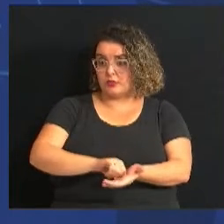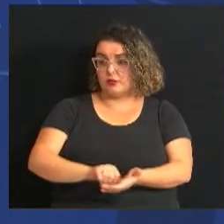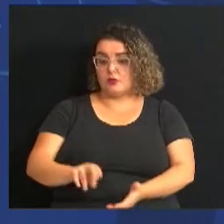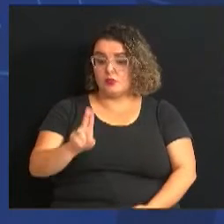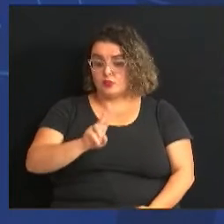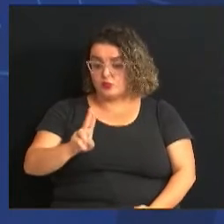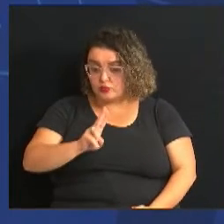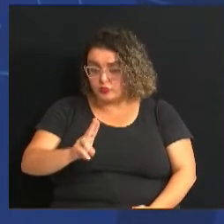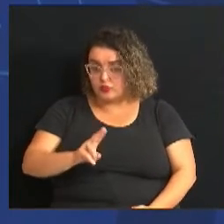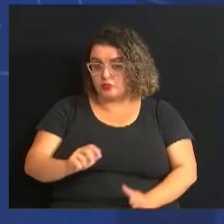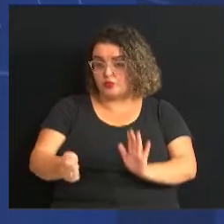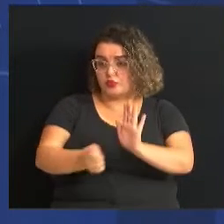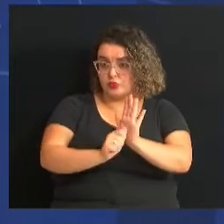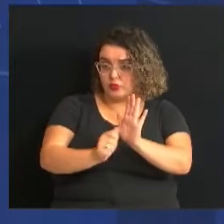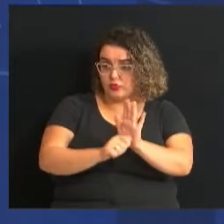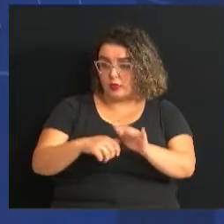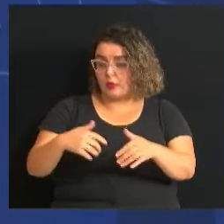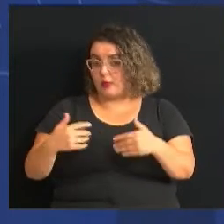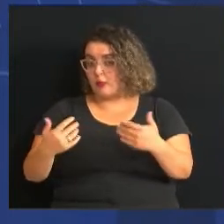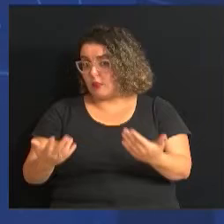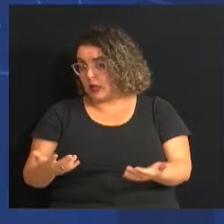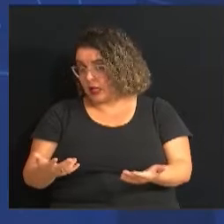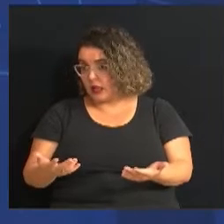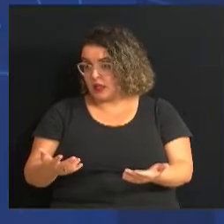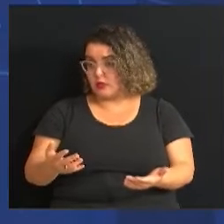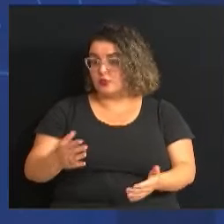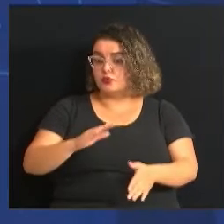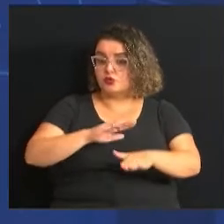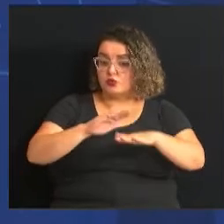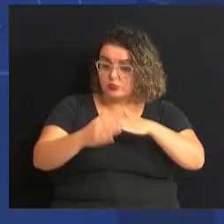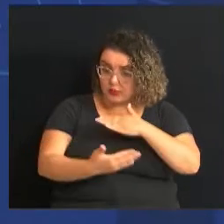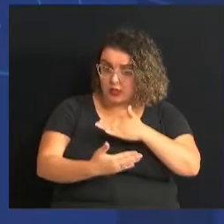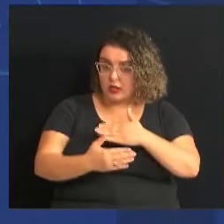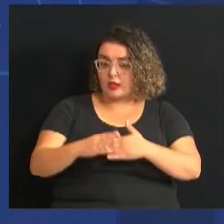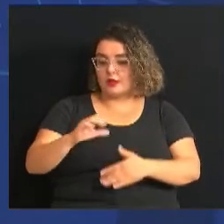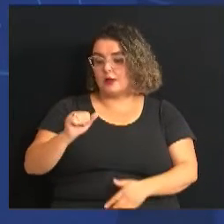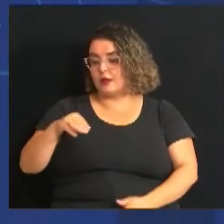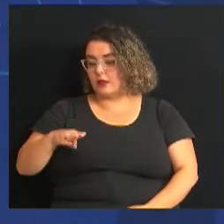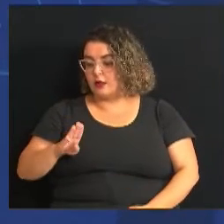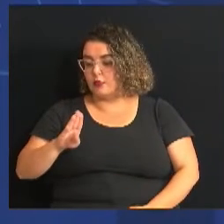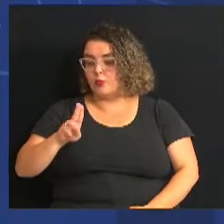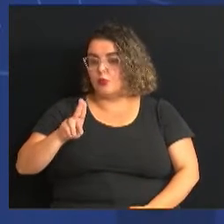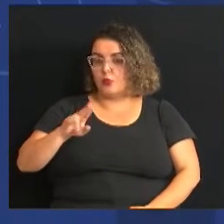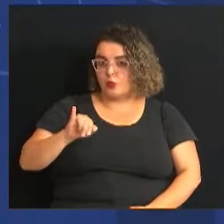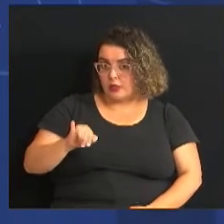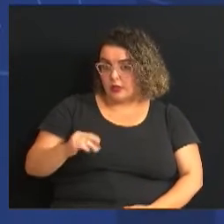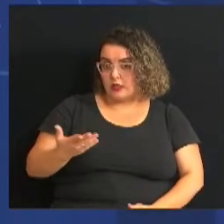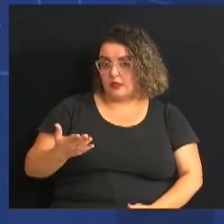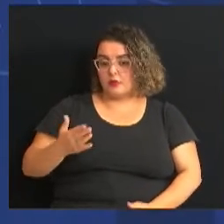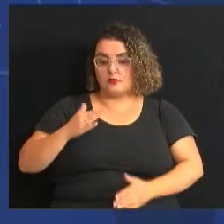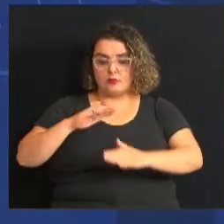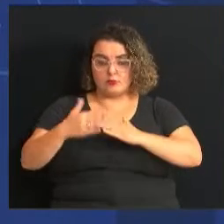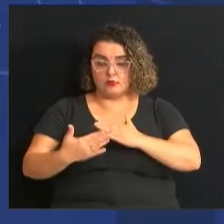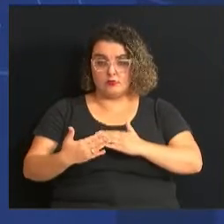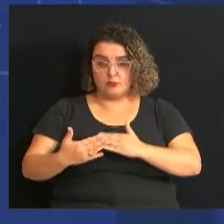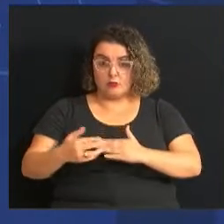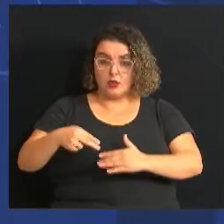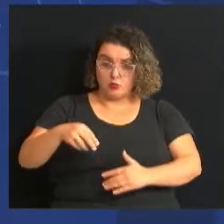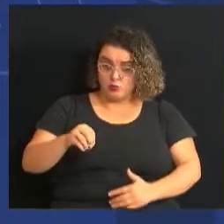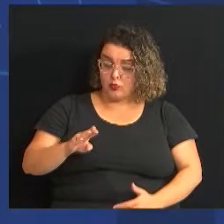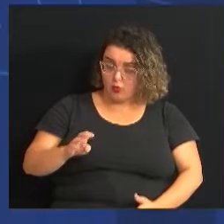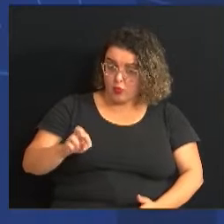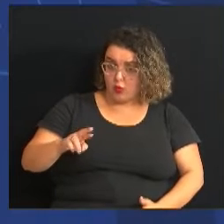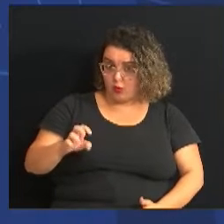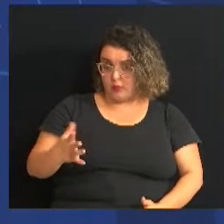drogas, porém, os bairros, como o Cambuí, um bairro nobre, um bairro